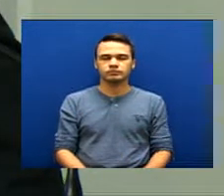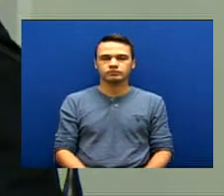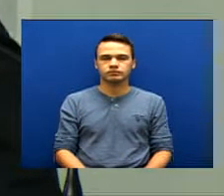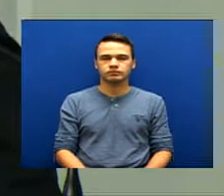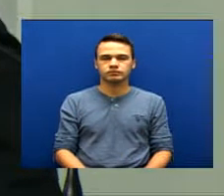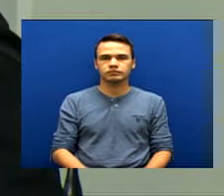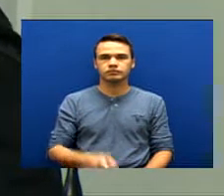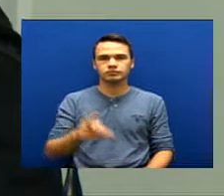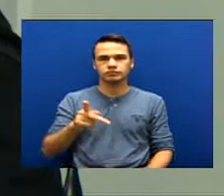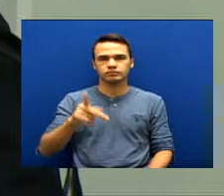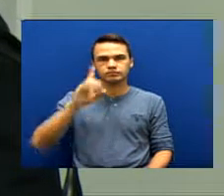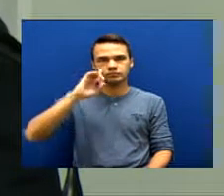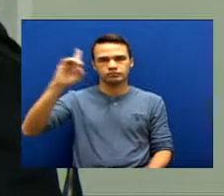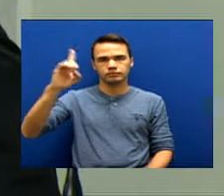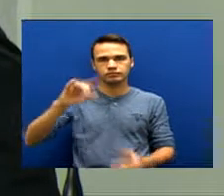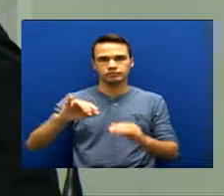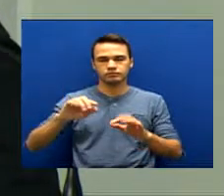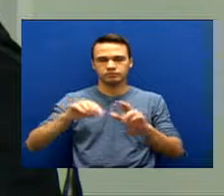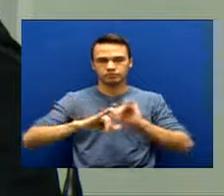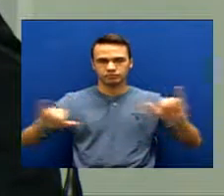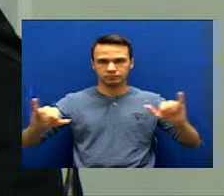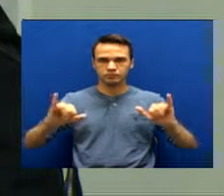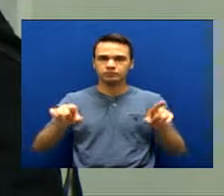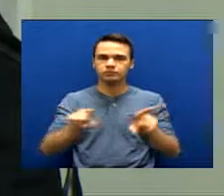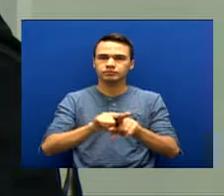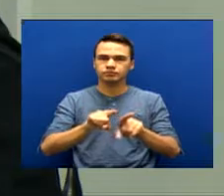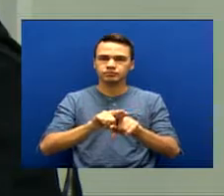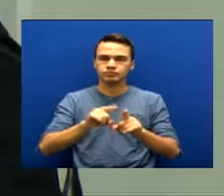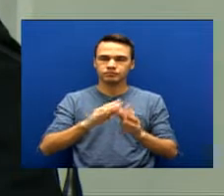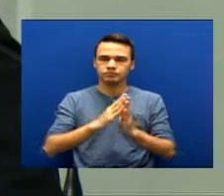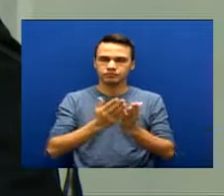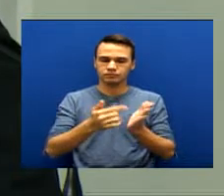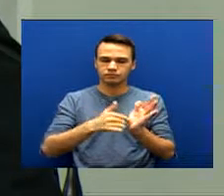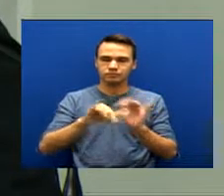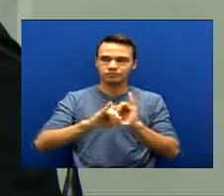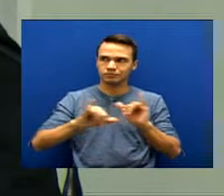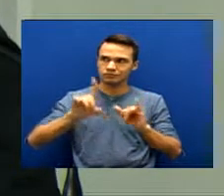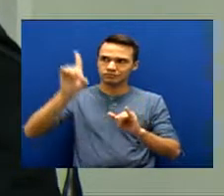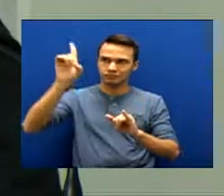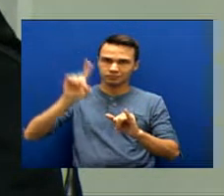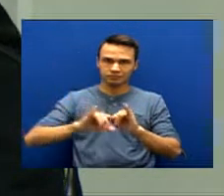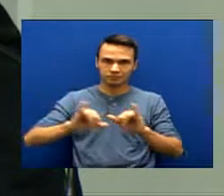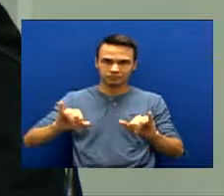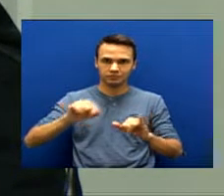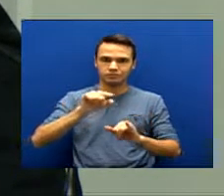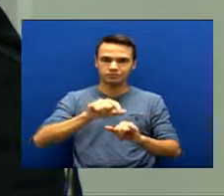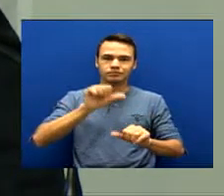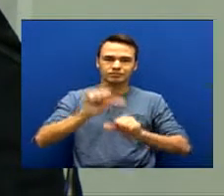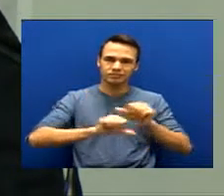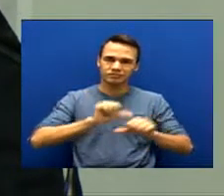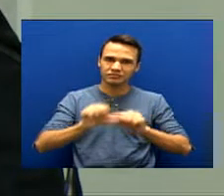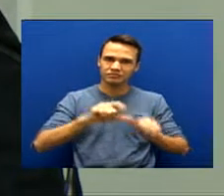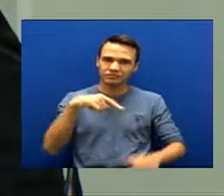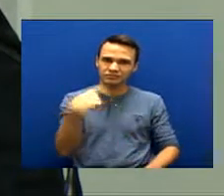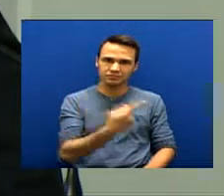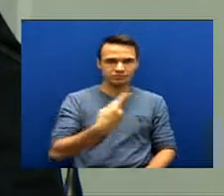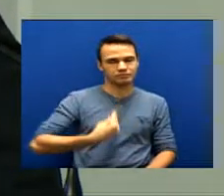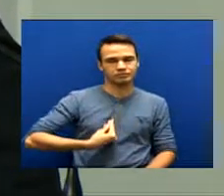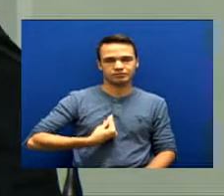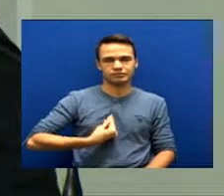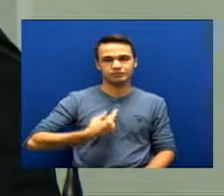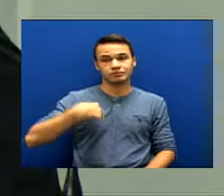meus amigos, perdi tudo e caí aqui dentro. Um dia me deram uma Bíblia. E com muito tempo de sobra eu comecei a ler